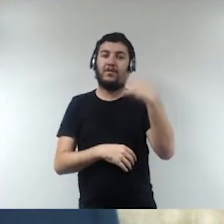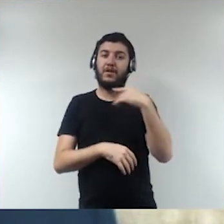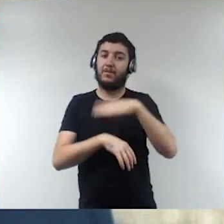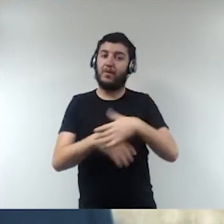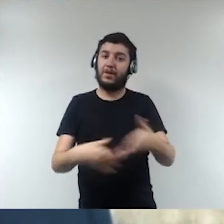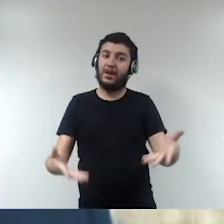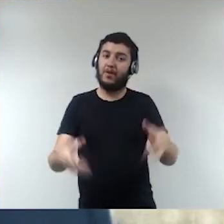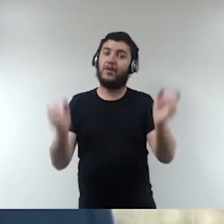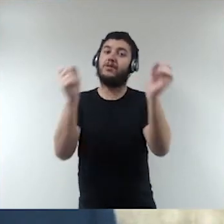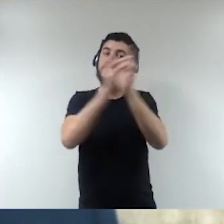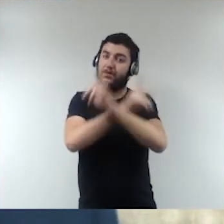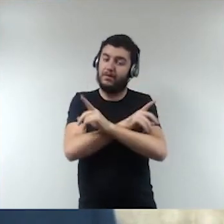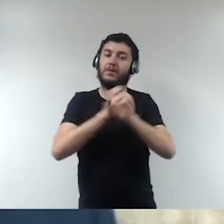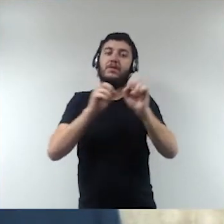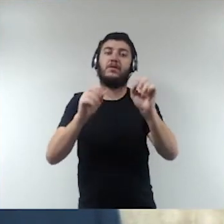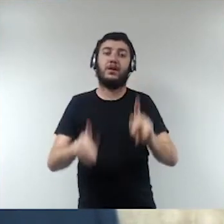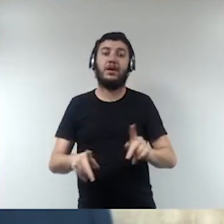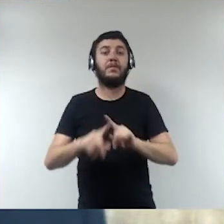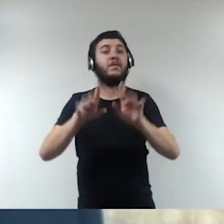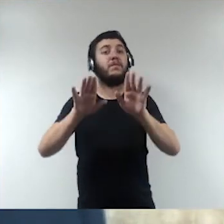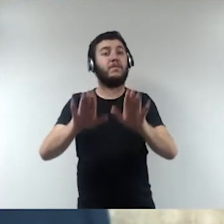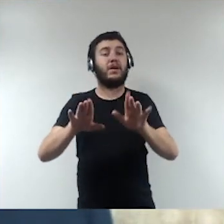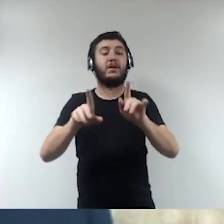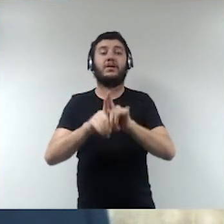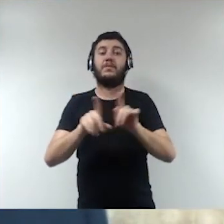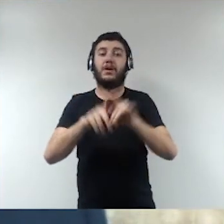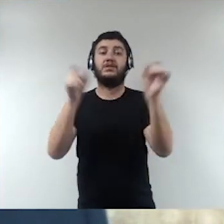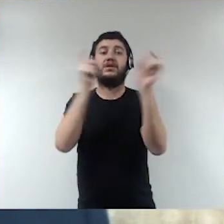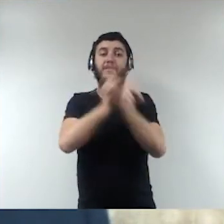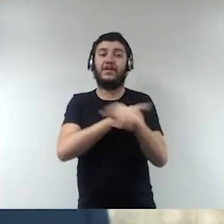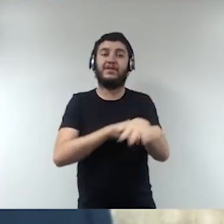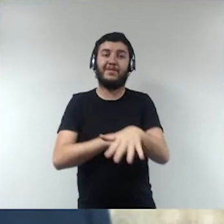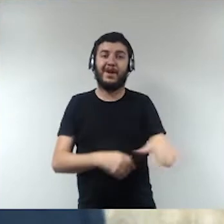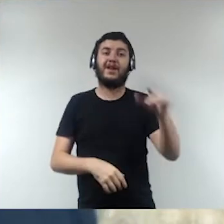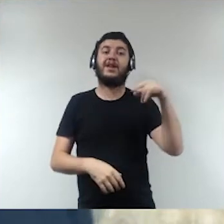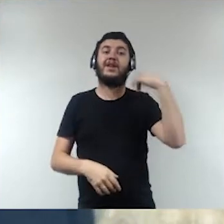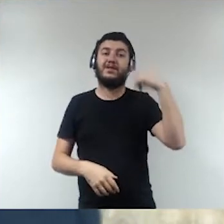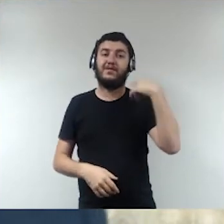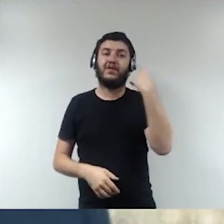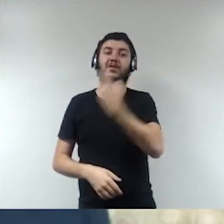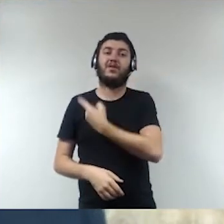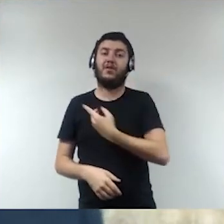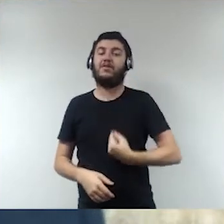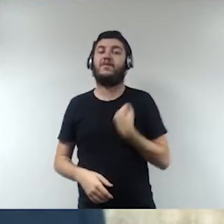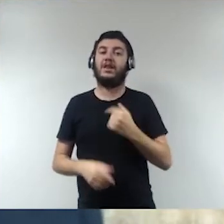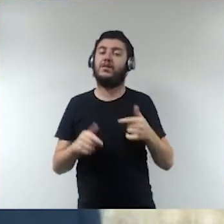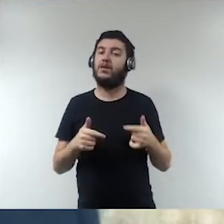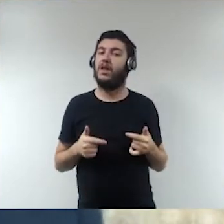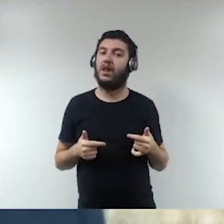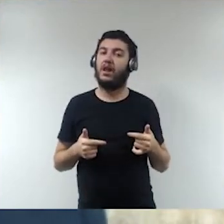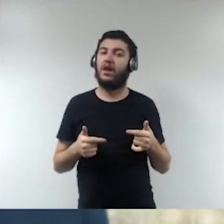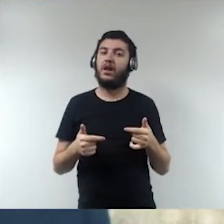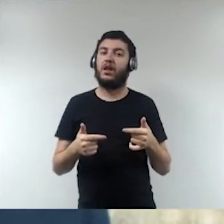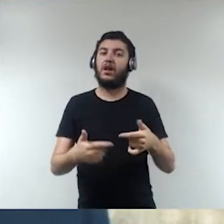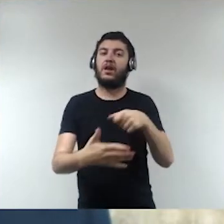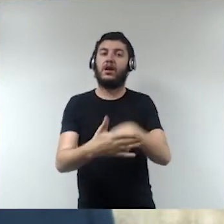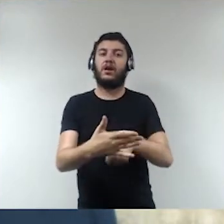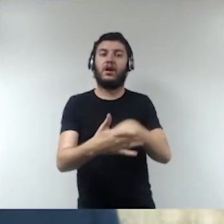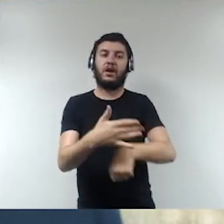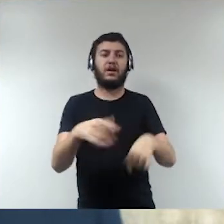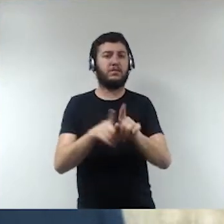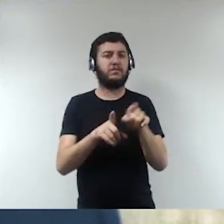mas difícil também para a advocacia que nós todos estamos enfrentando, todos estamos vendo o que vem acontecendo.